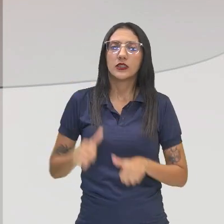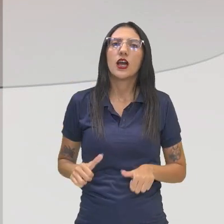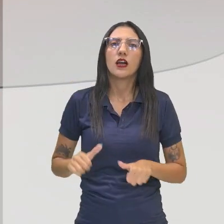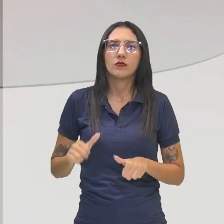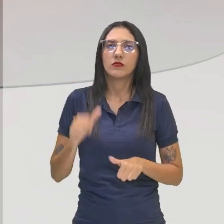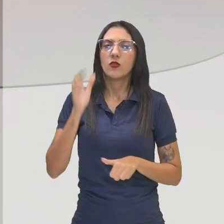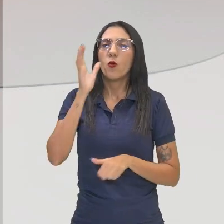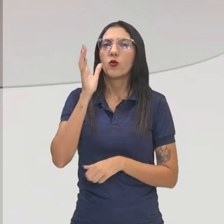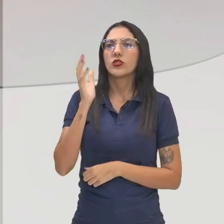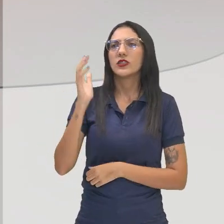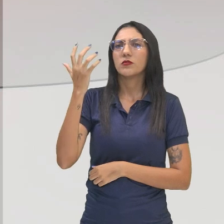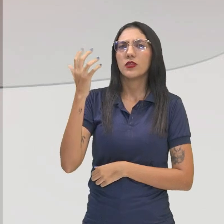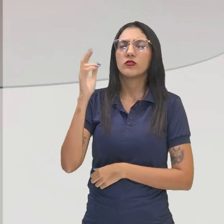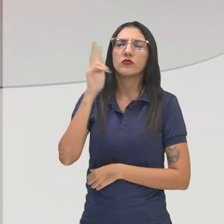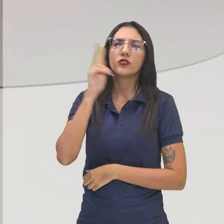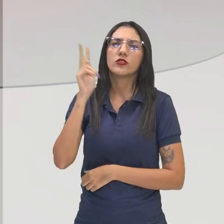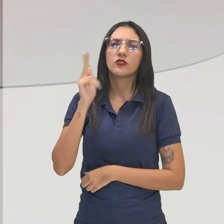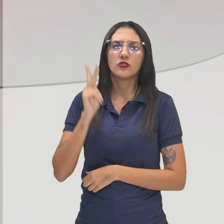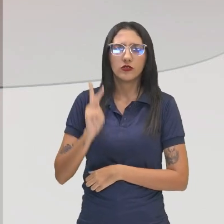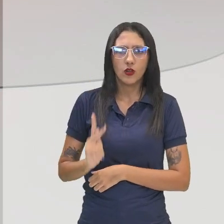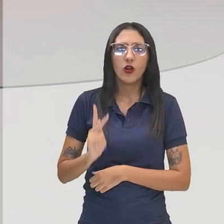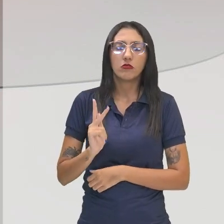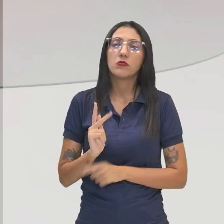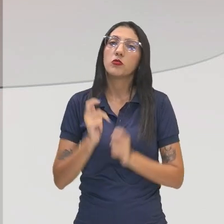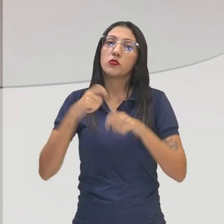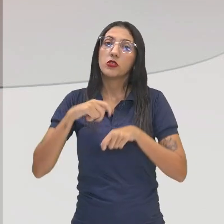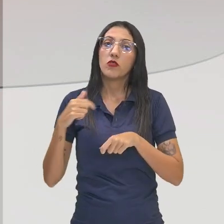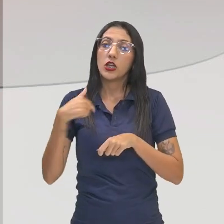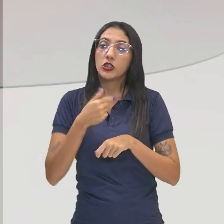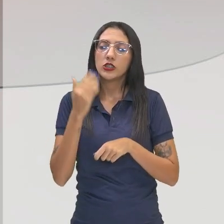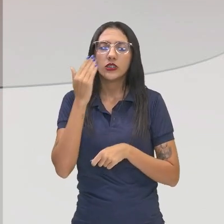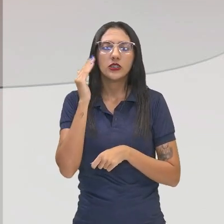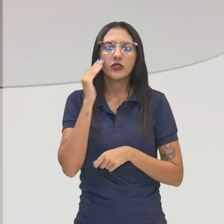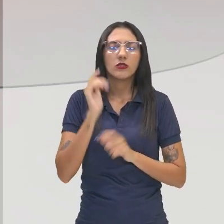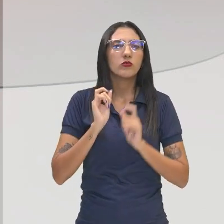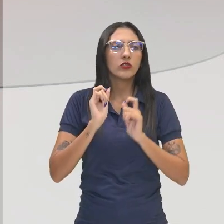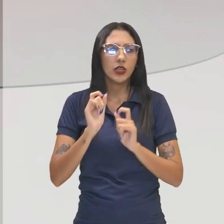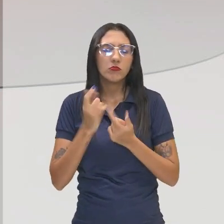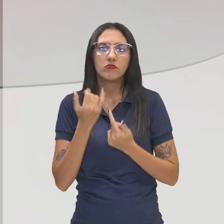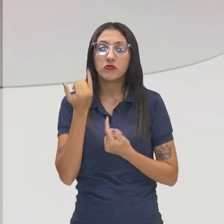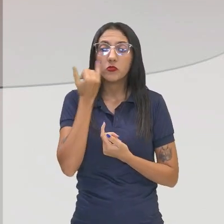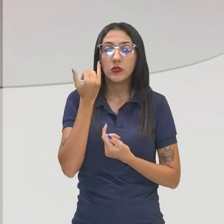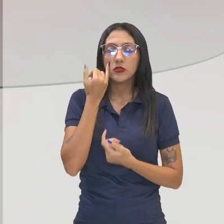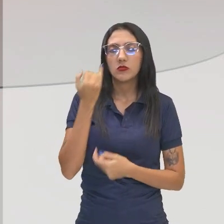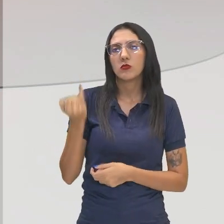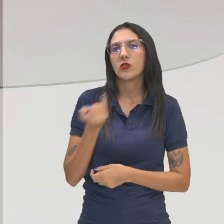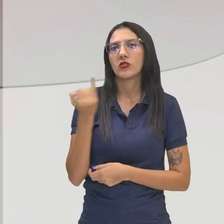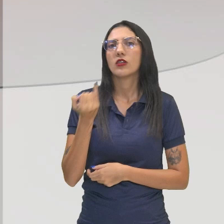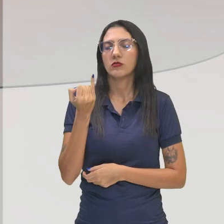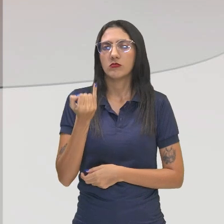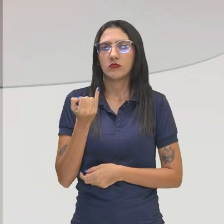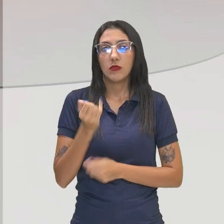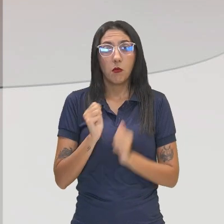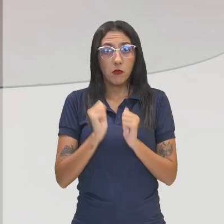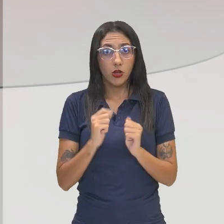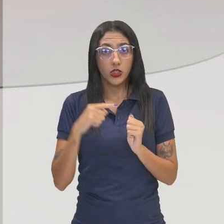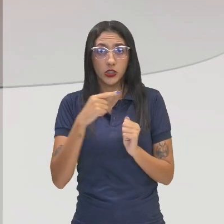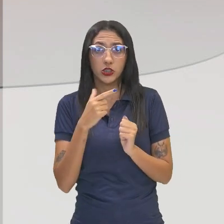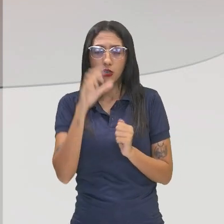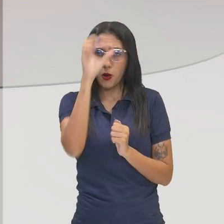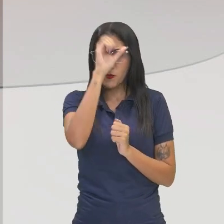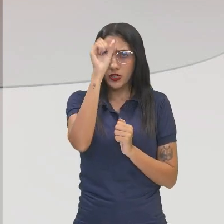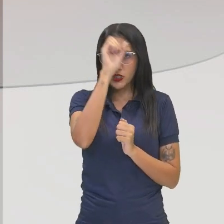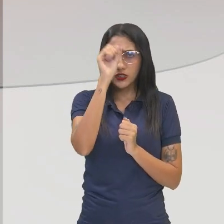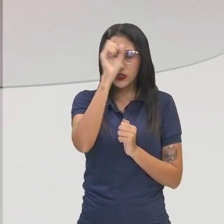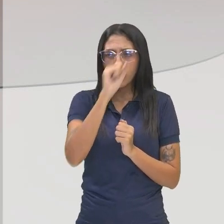ao longo do tempo permite extrair o quê? Lições importantes. Podemos aprender com os sucessos